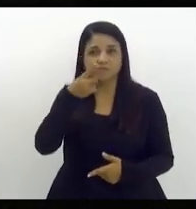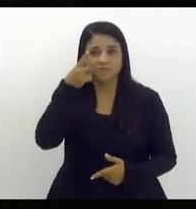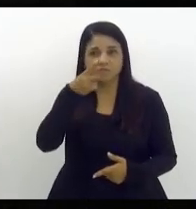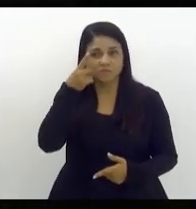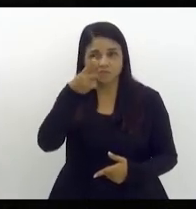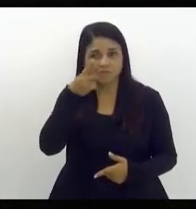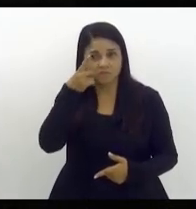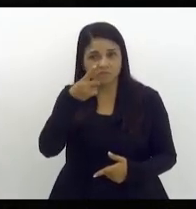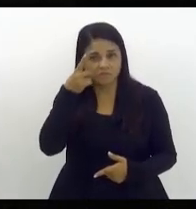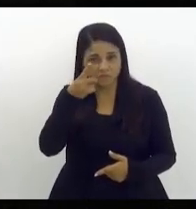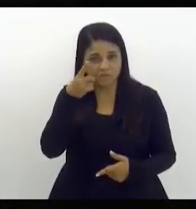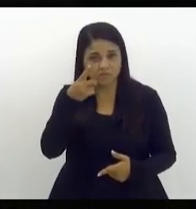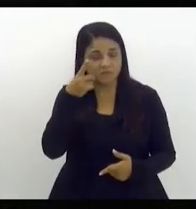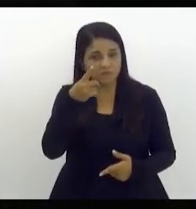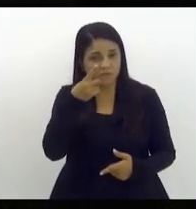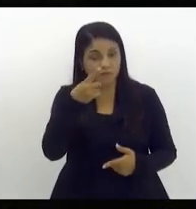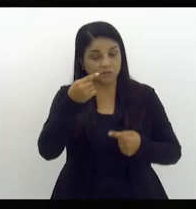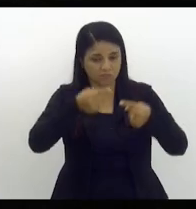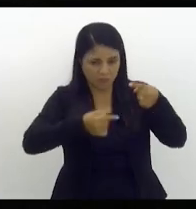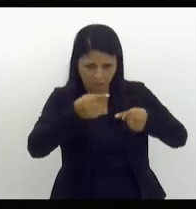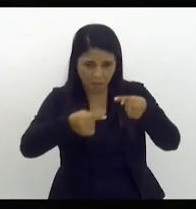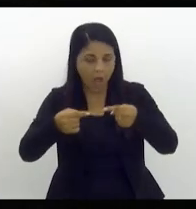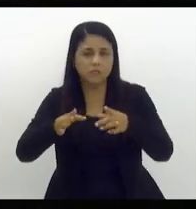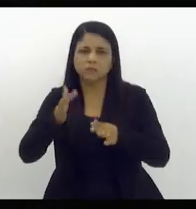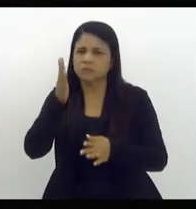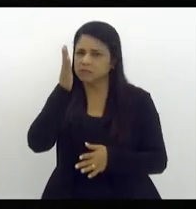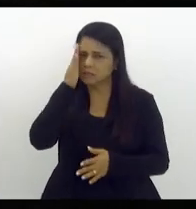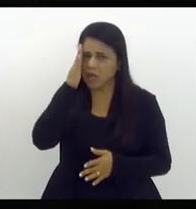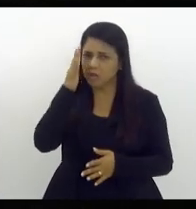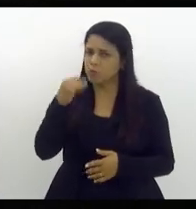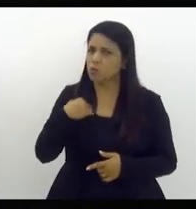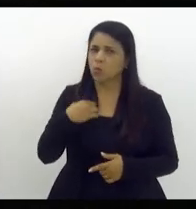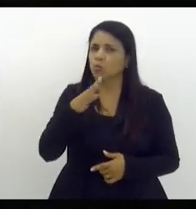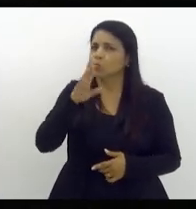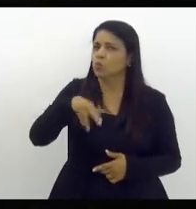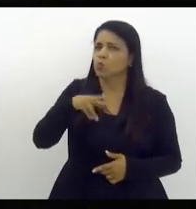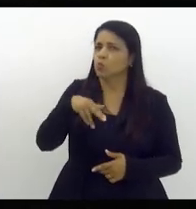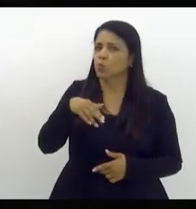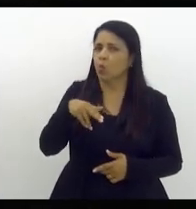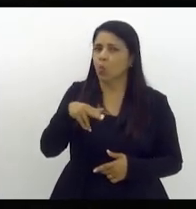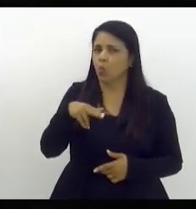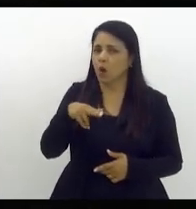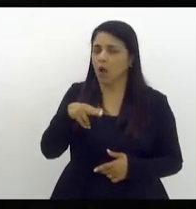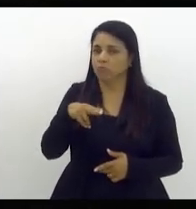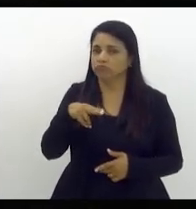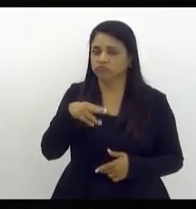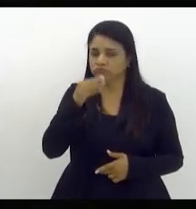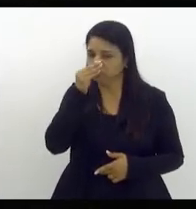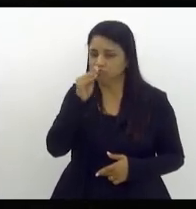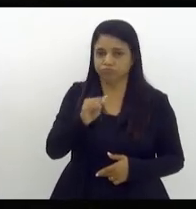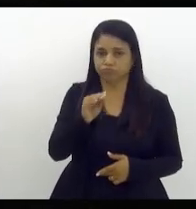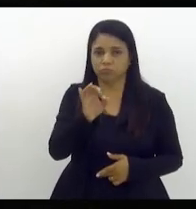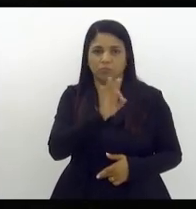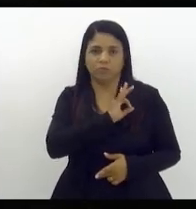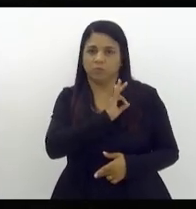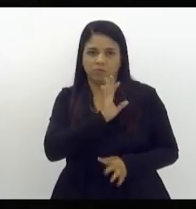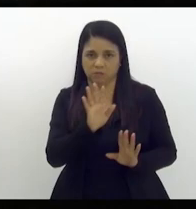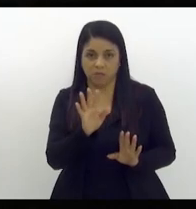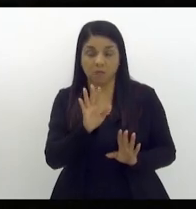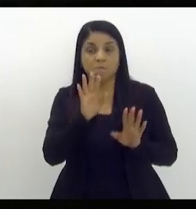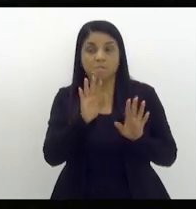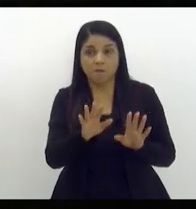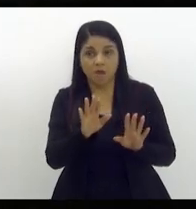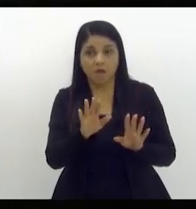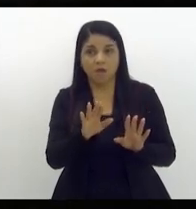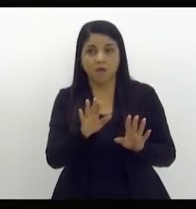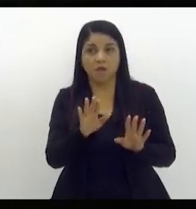nunca desconsiderei, para quem debate aqui comigo, sabe que jamais desconsiderei a função do agente. Mas para concluir, deputada. Também.